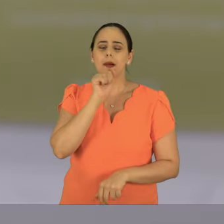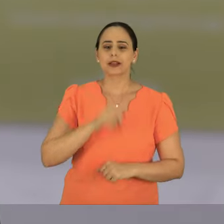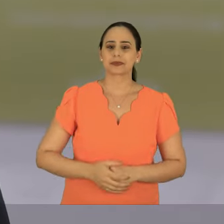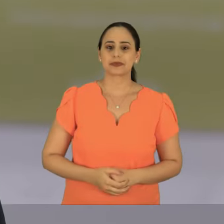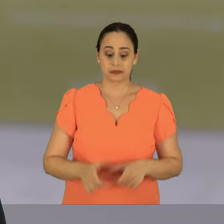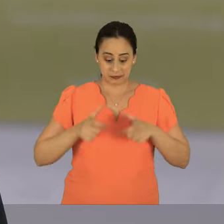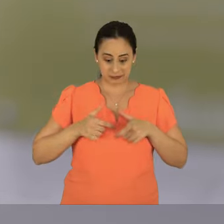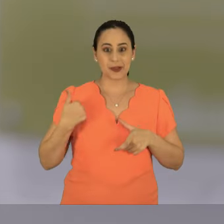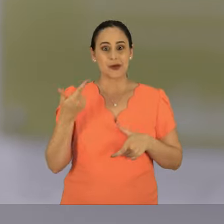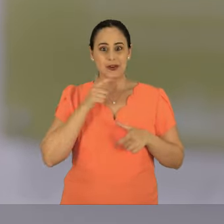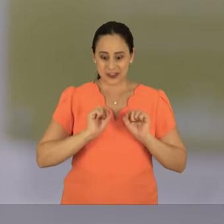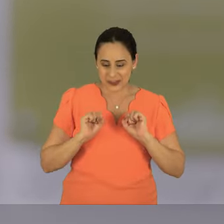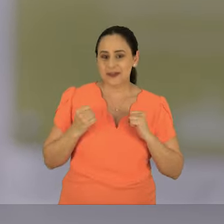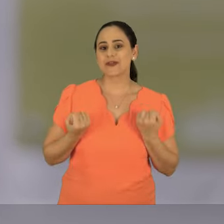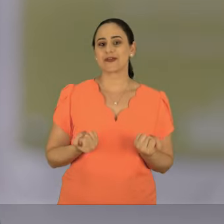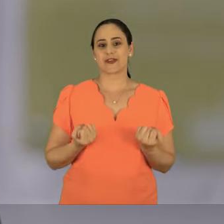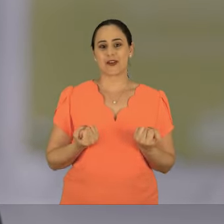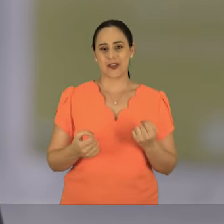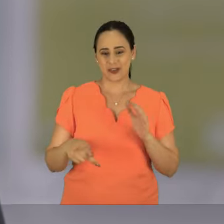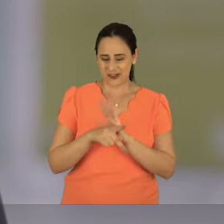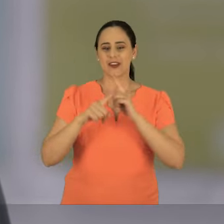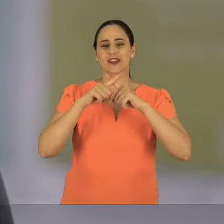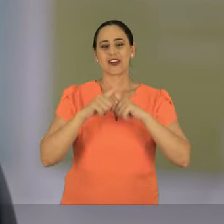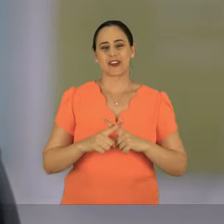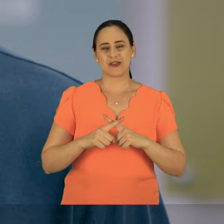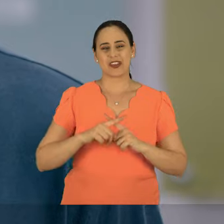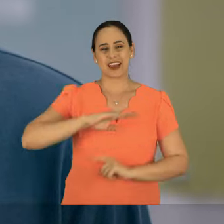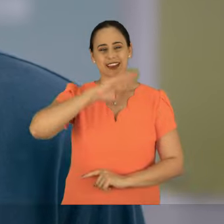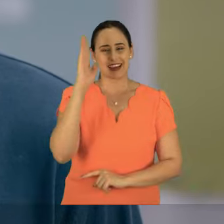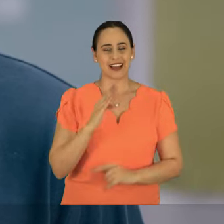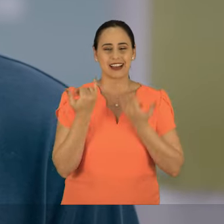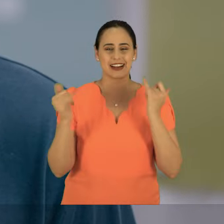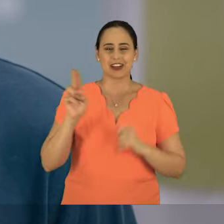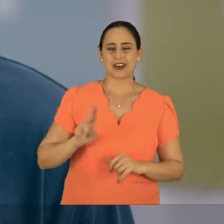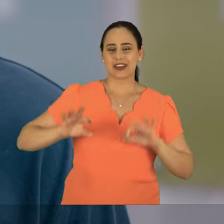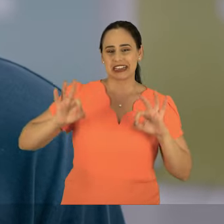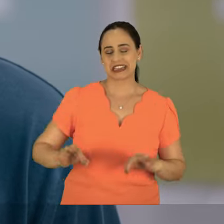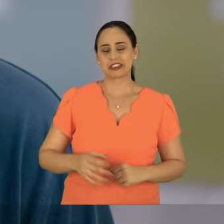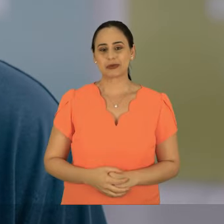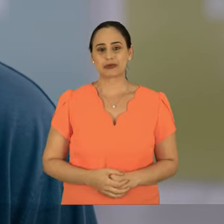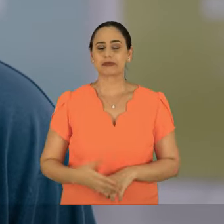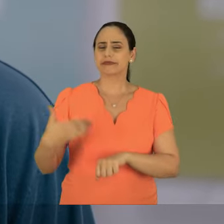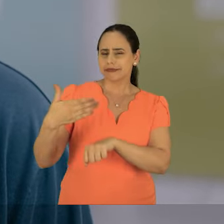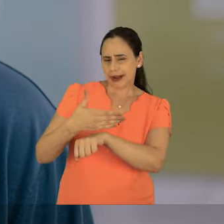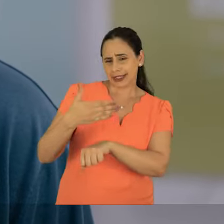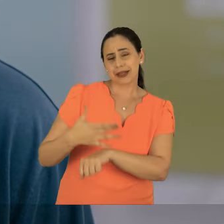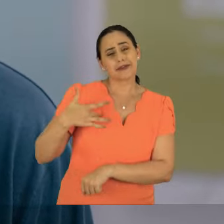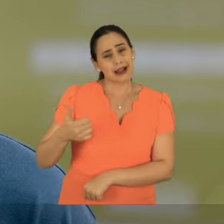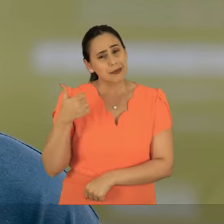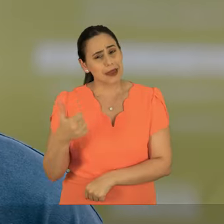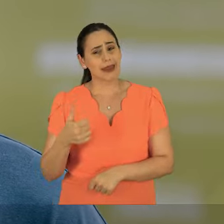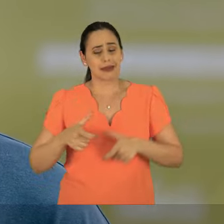consegui com meu esforço e meu desempenho nas Olimpíadas Nacionais de Eficiência Energética. Participem, vale muito a pena, tanto